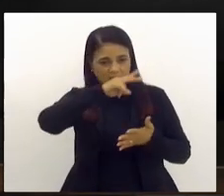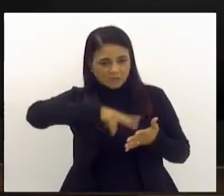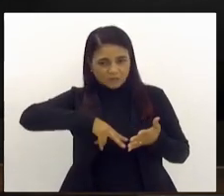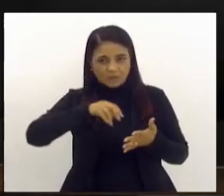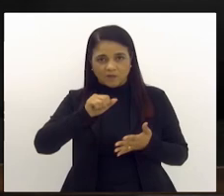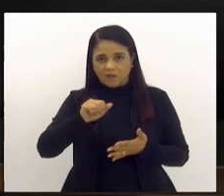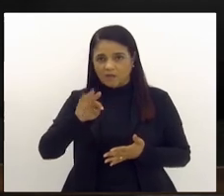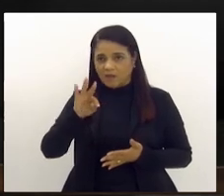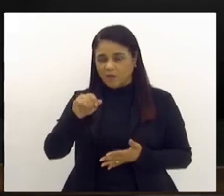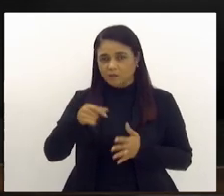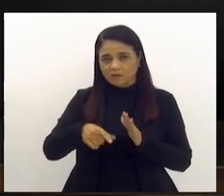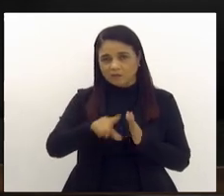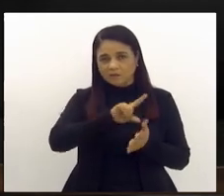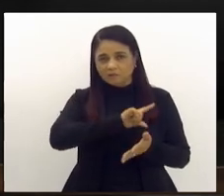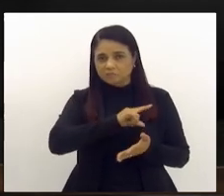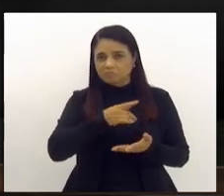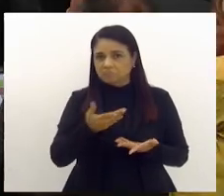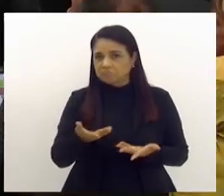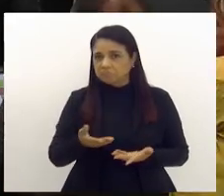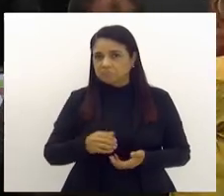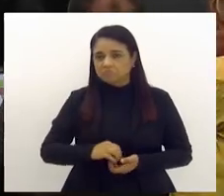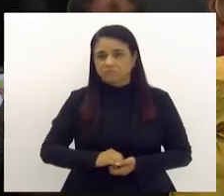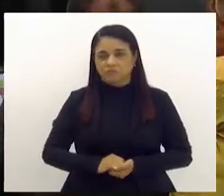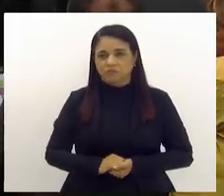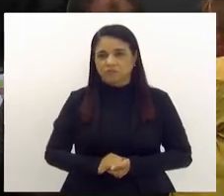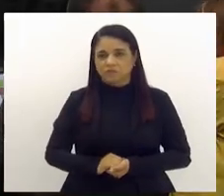sessão anterior.